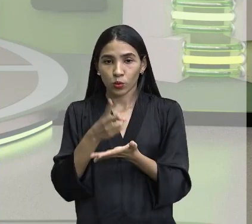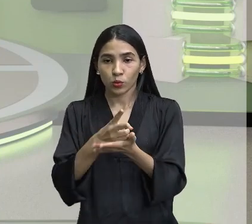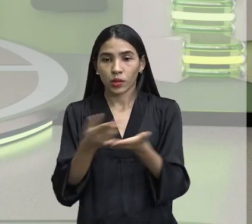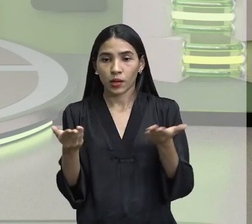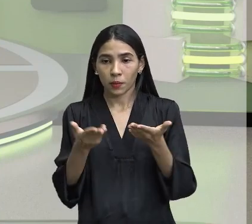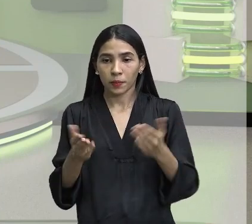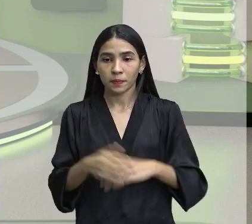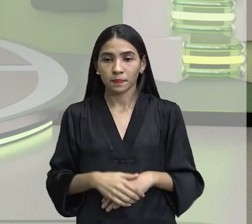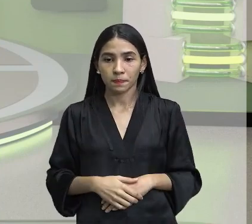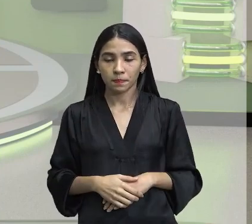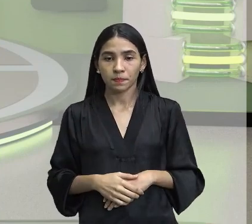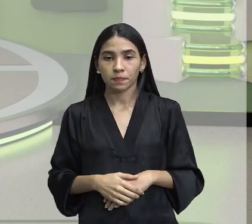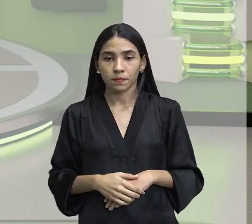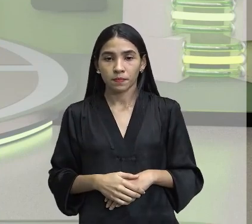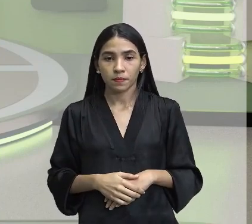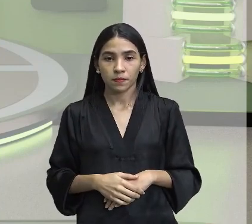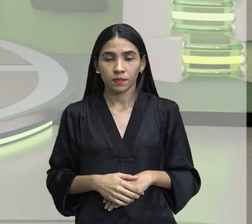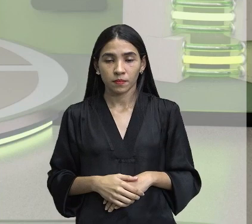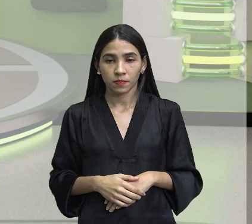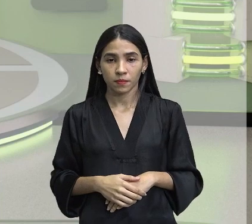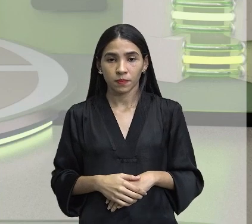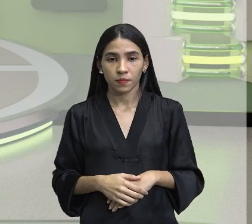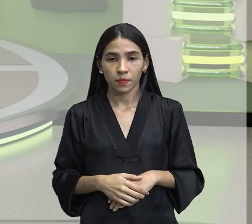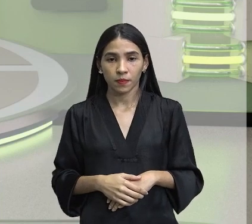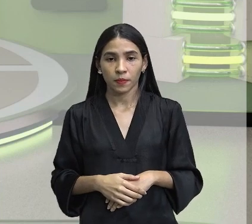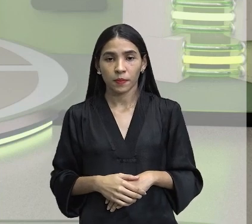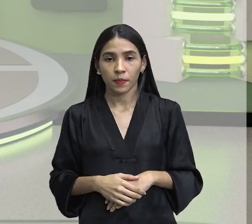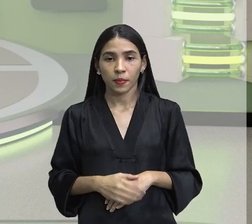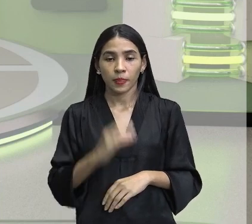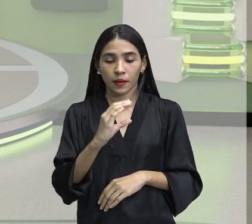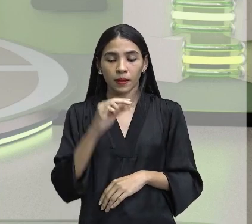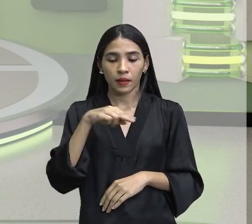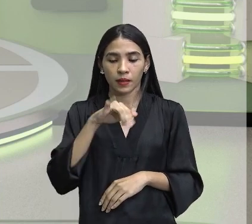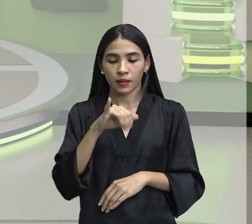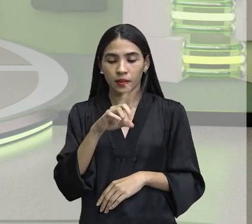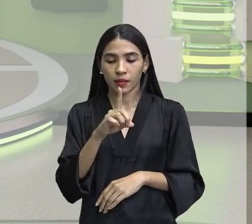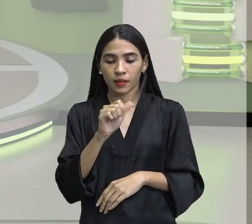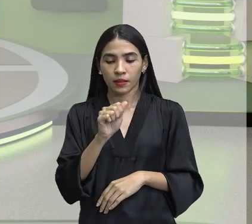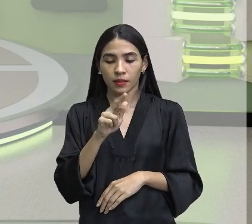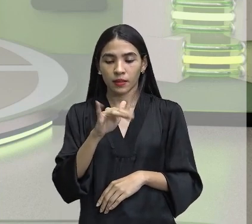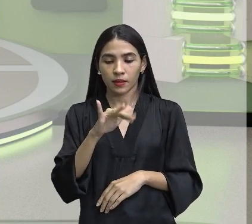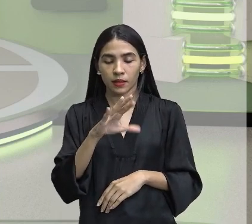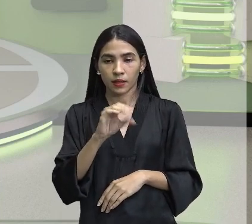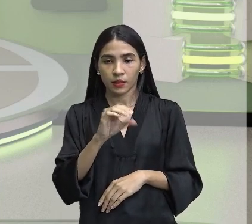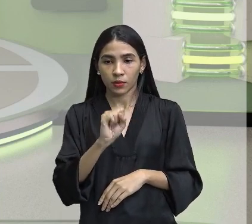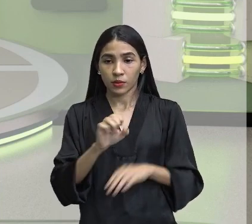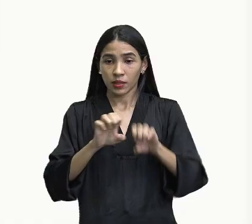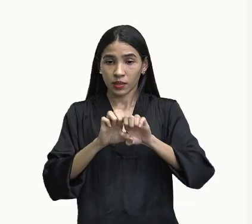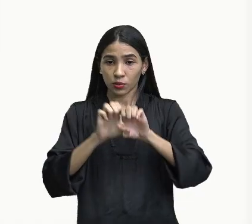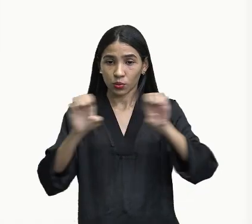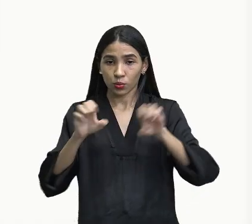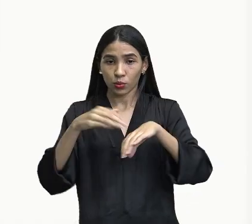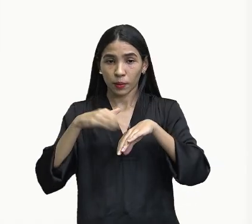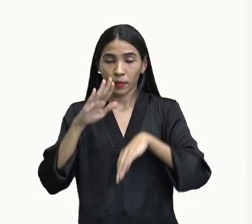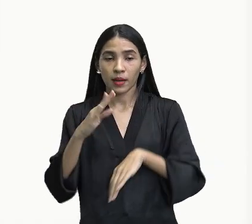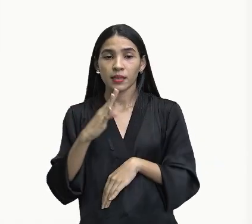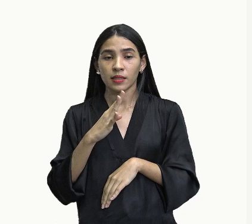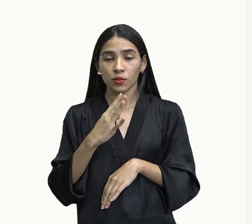nosso desbravamento desse grupo dos quinidários, vamos entender um pouquinho mais a estrutura deles.